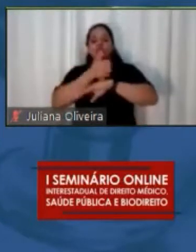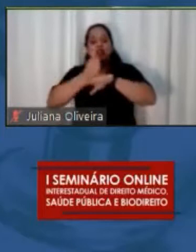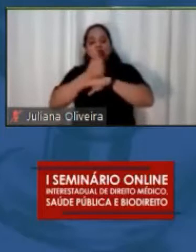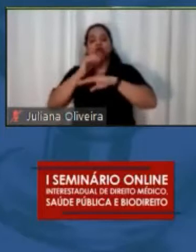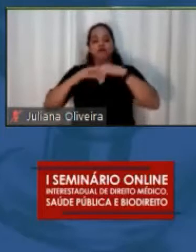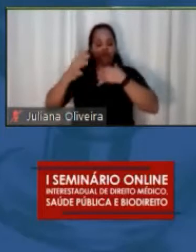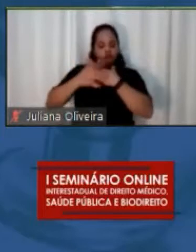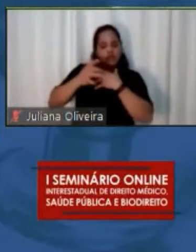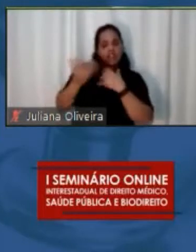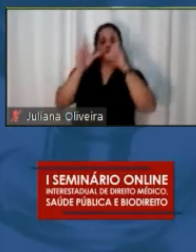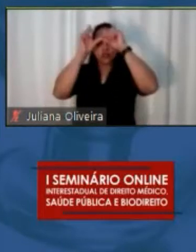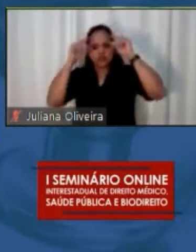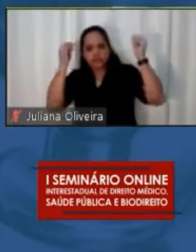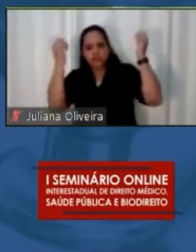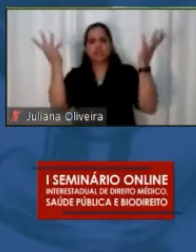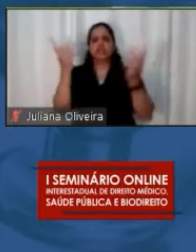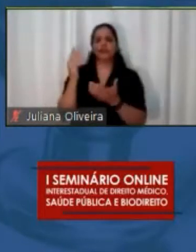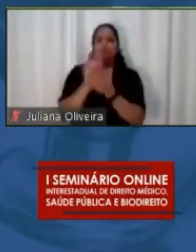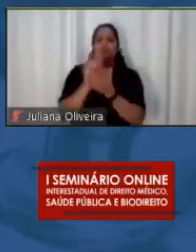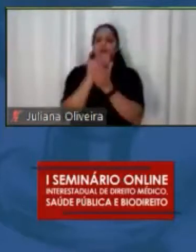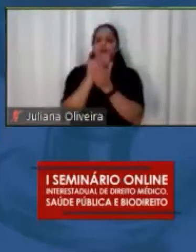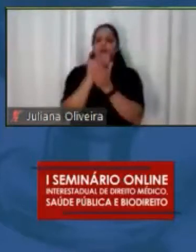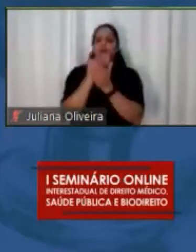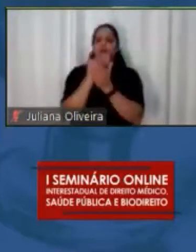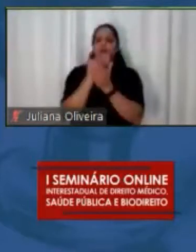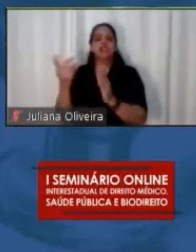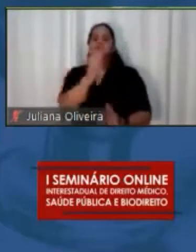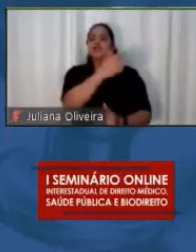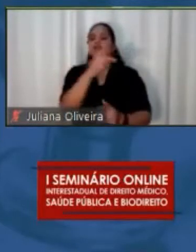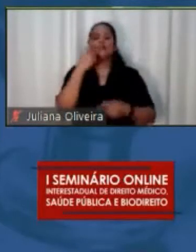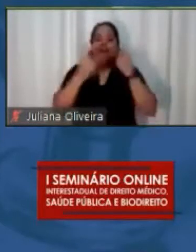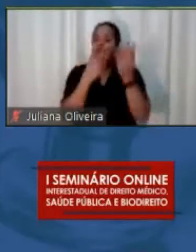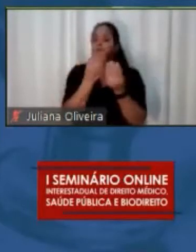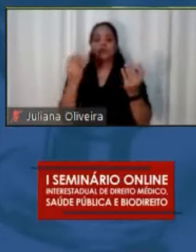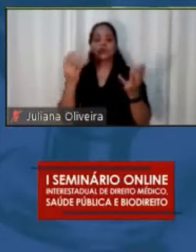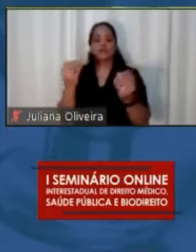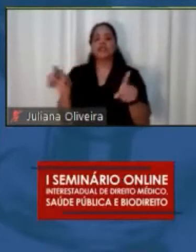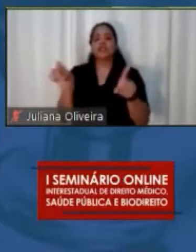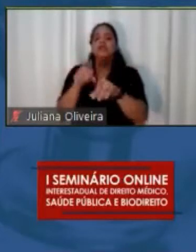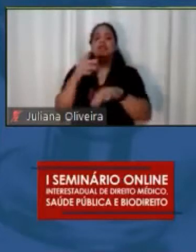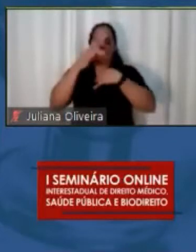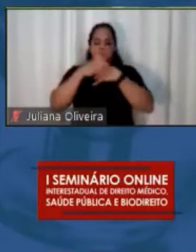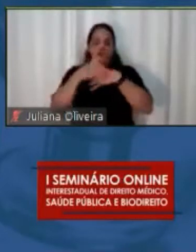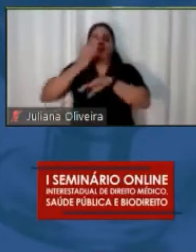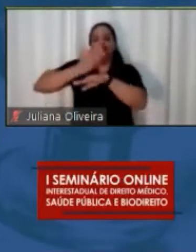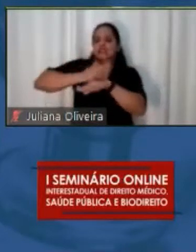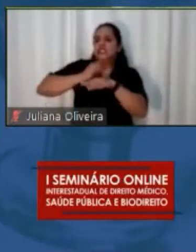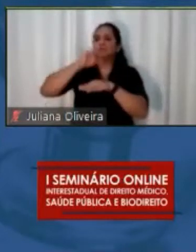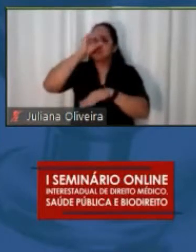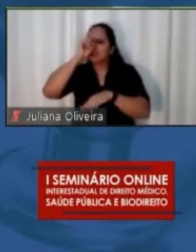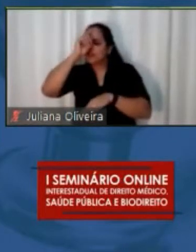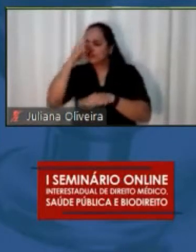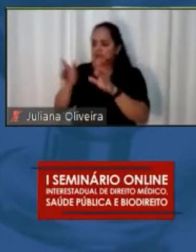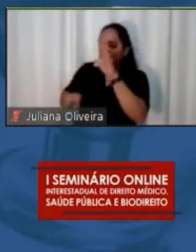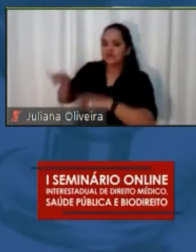da grade curricular dos cursos de medicina e nem das ciências médicas. Então, existe uma ignorância